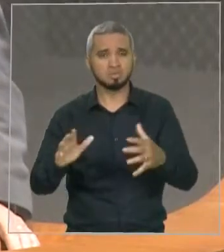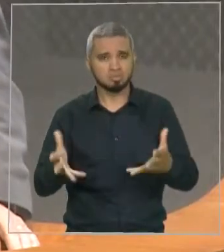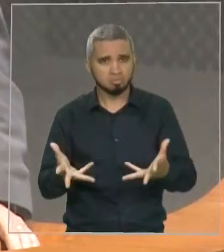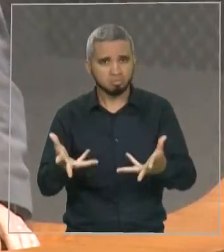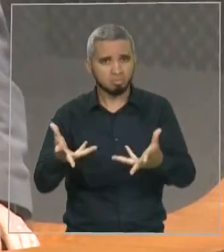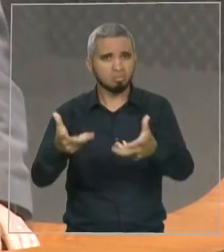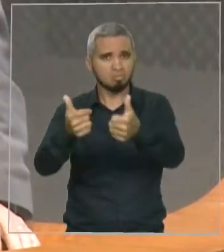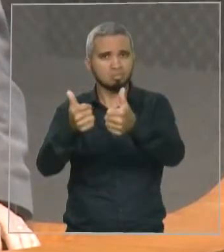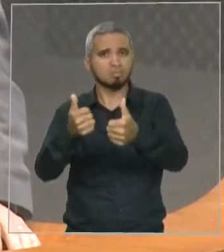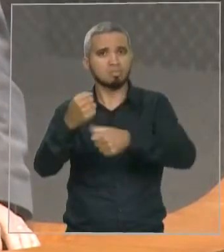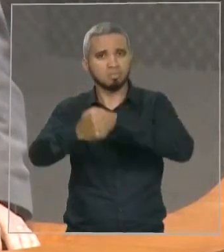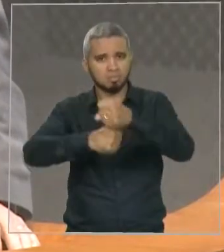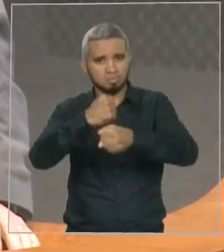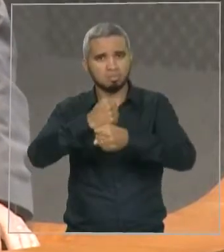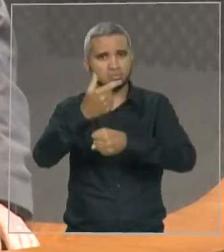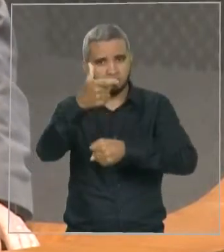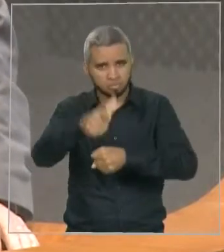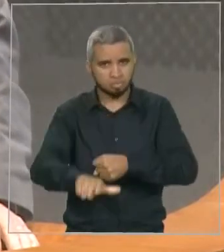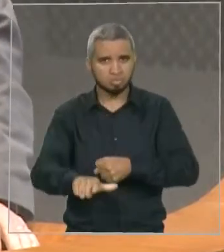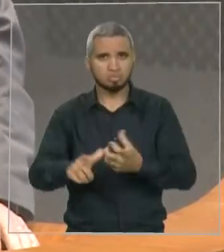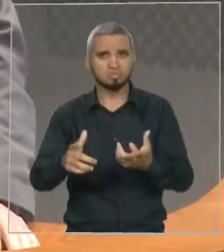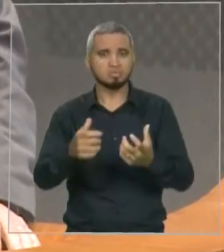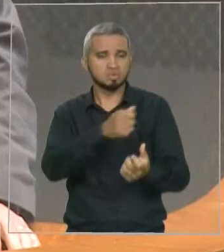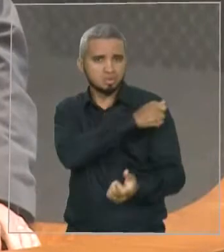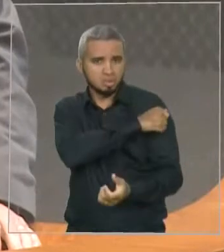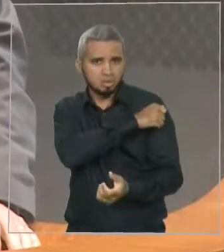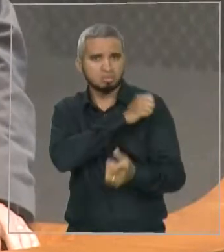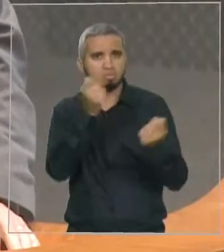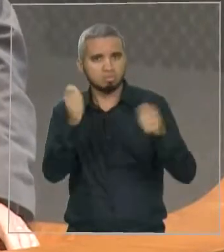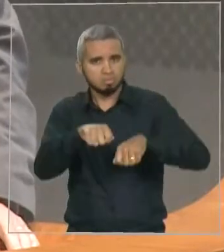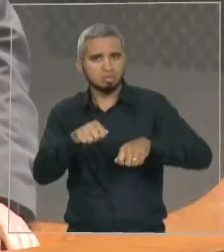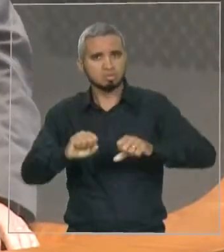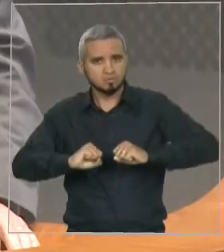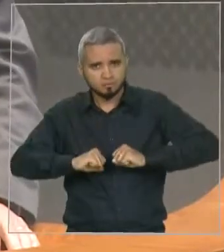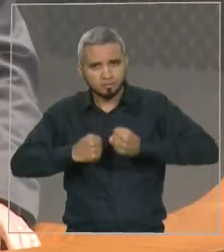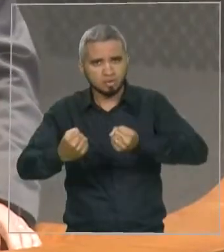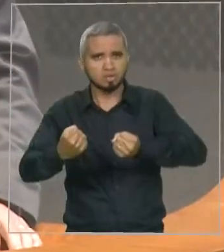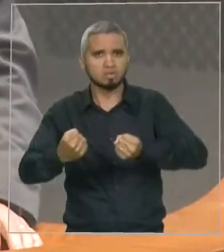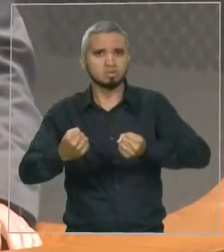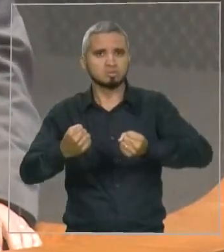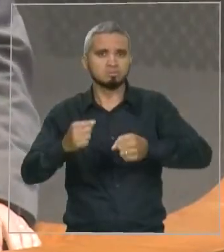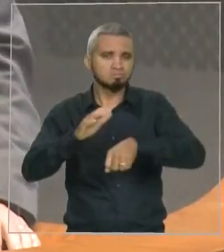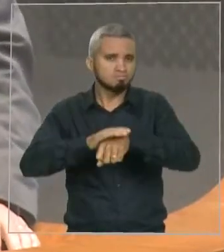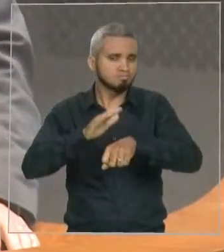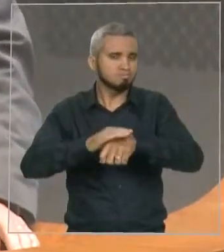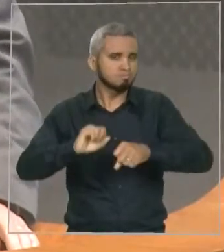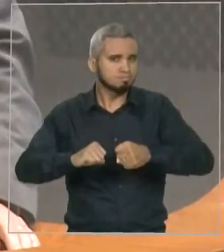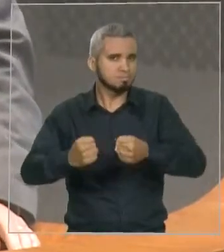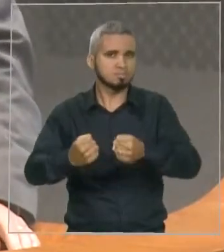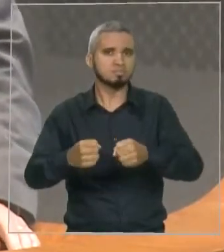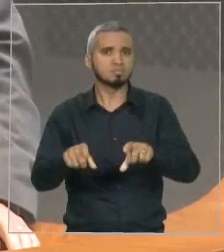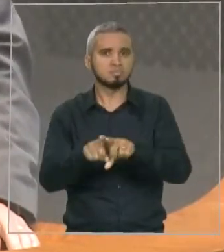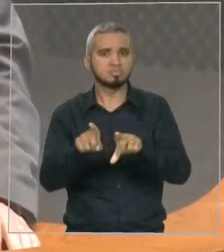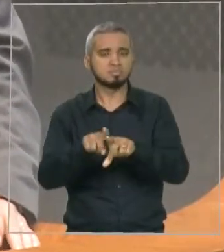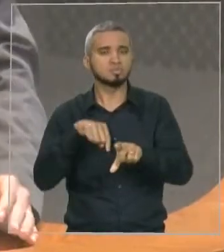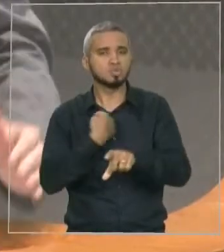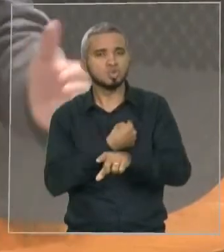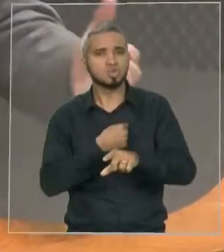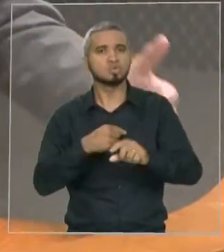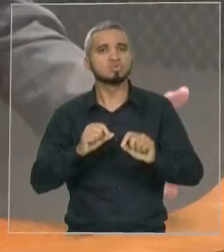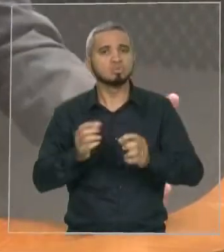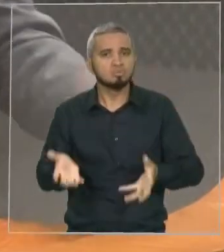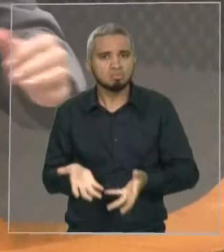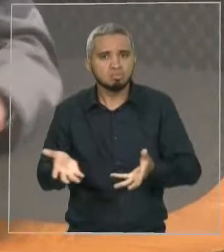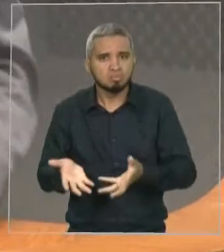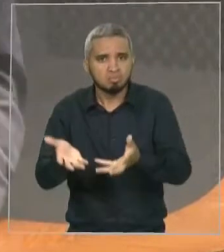alunos também continuem se esforçando. Estamos correndo atrás para que a gente possa criar mais condições da educação e agora com